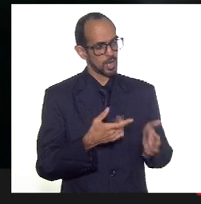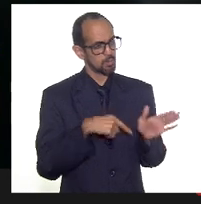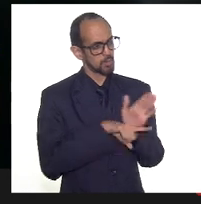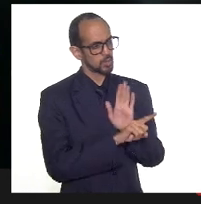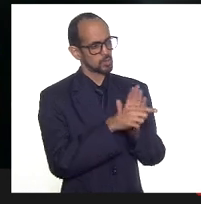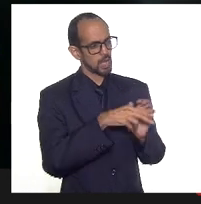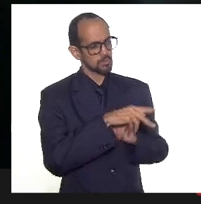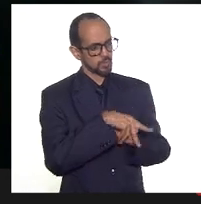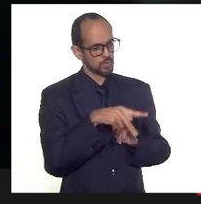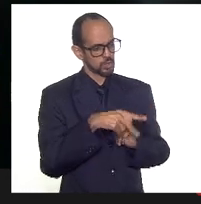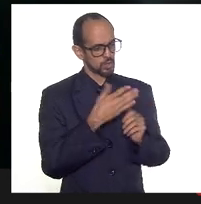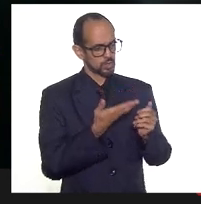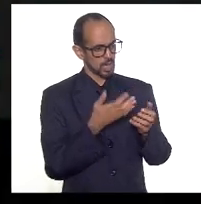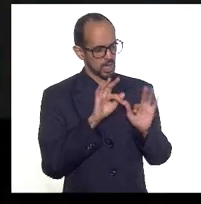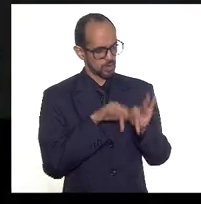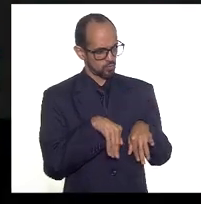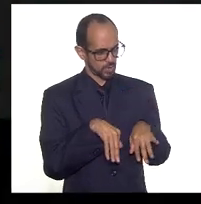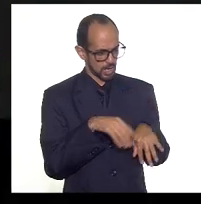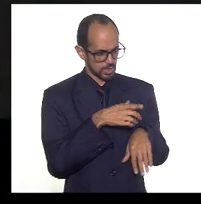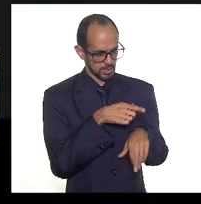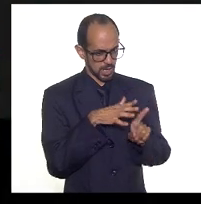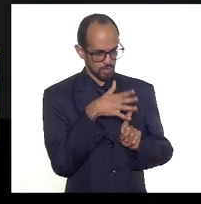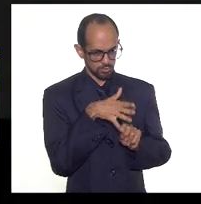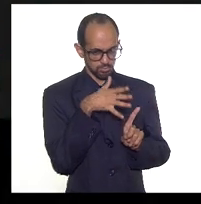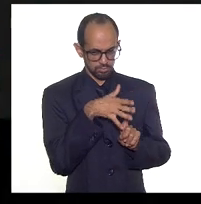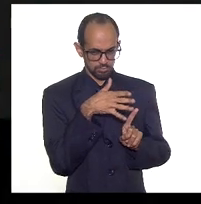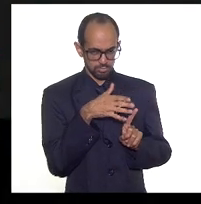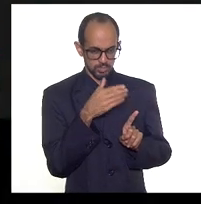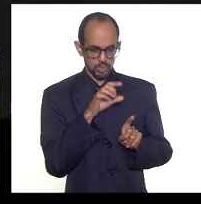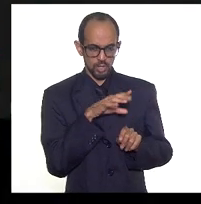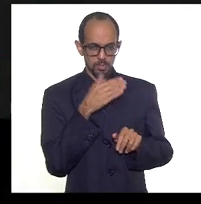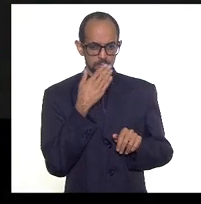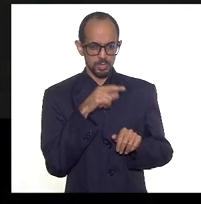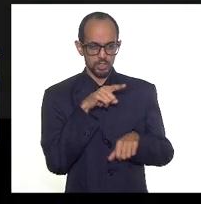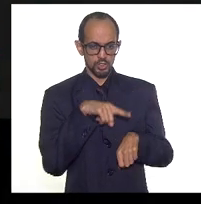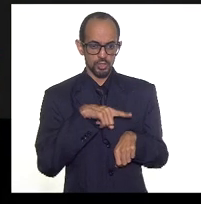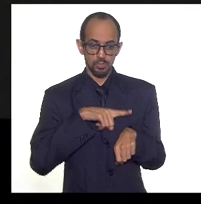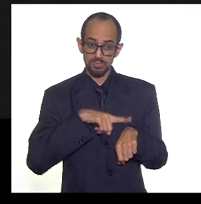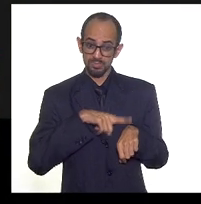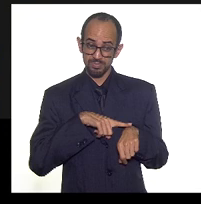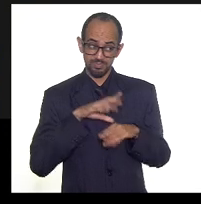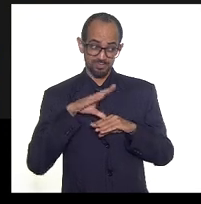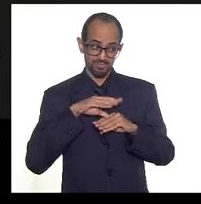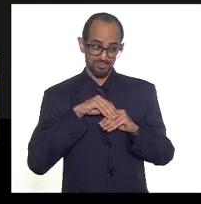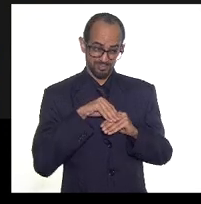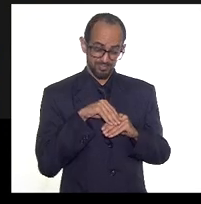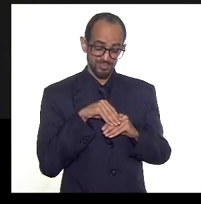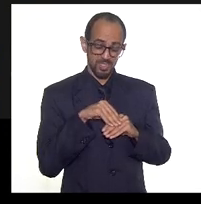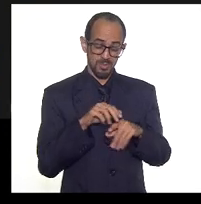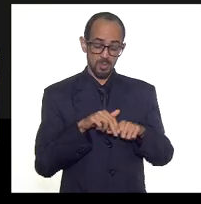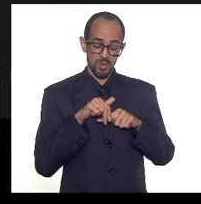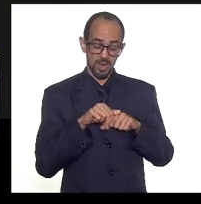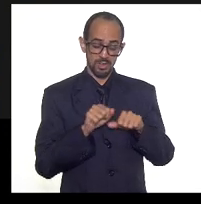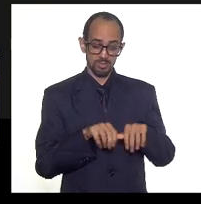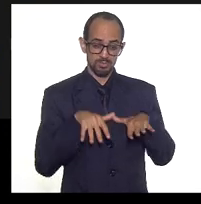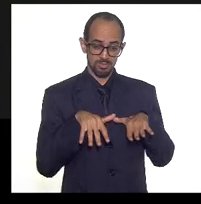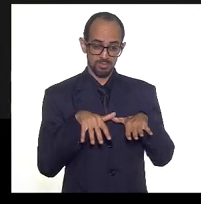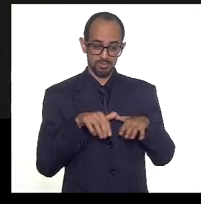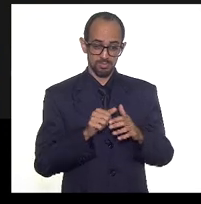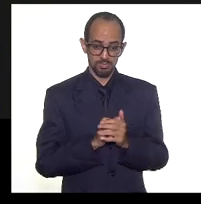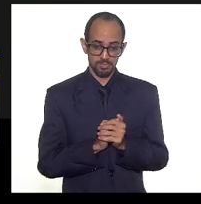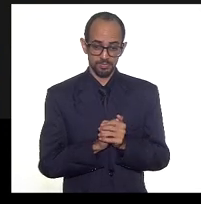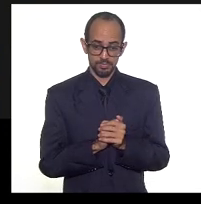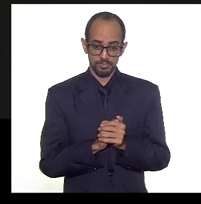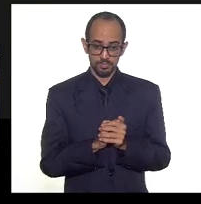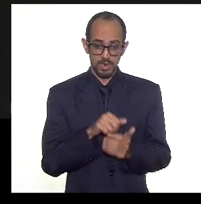alguma manifestação final, pedindo brevidade, só por conta do nosso horário do plenário. Pois não, professora Ana